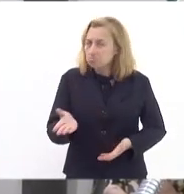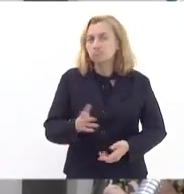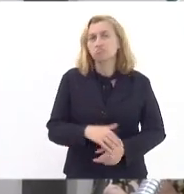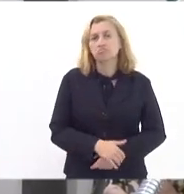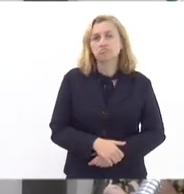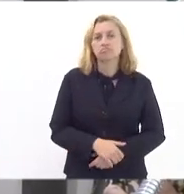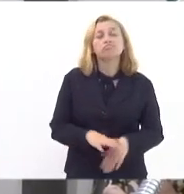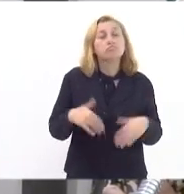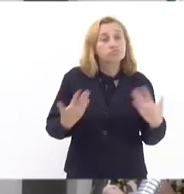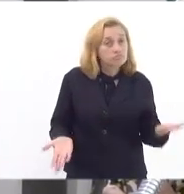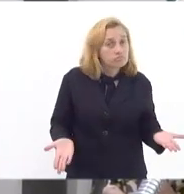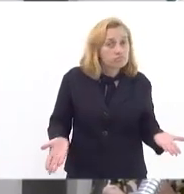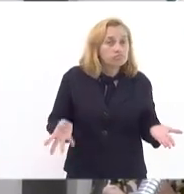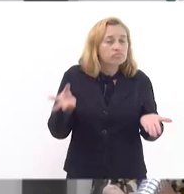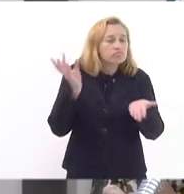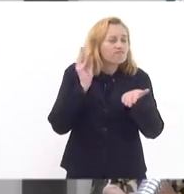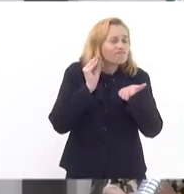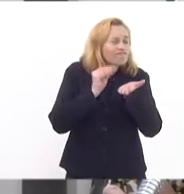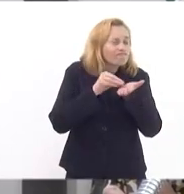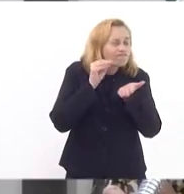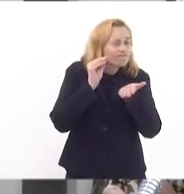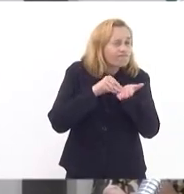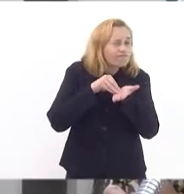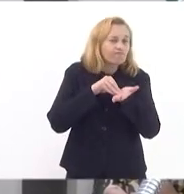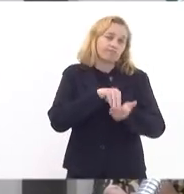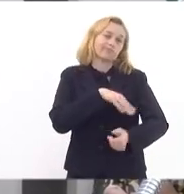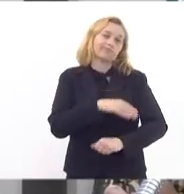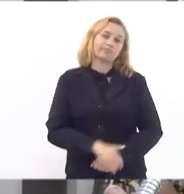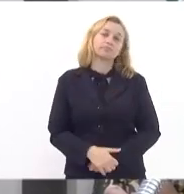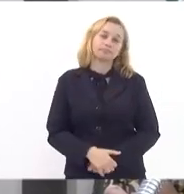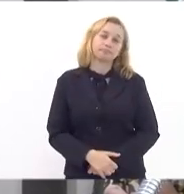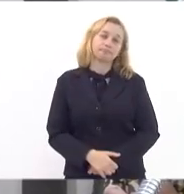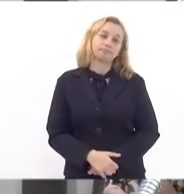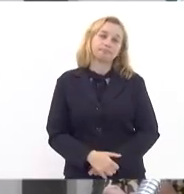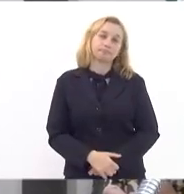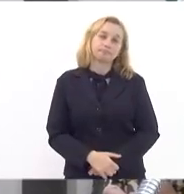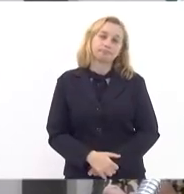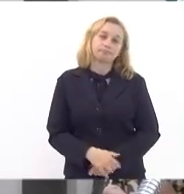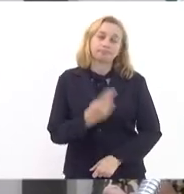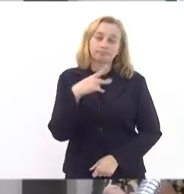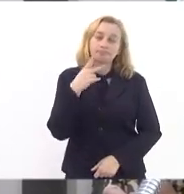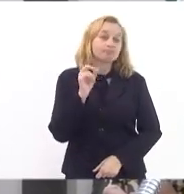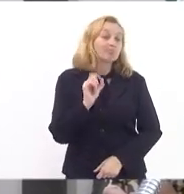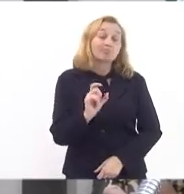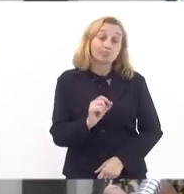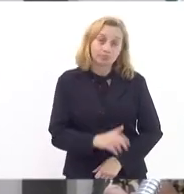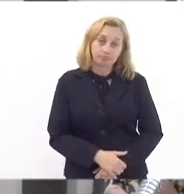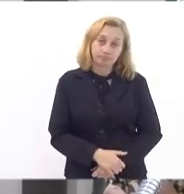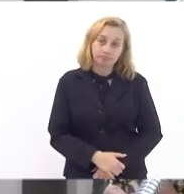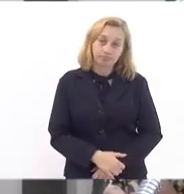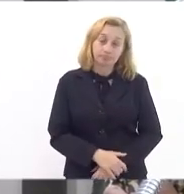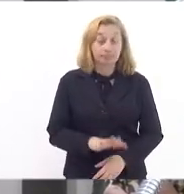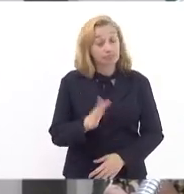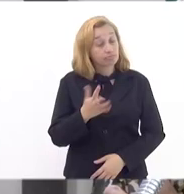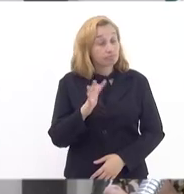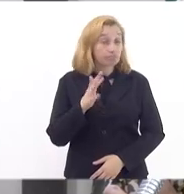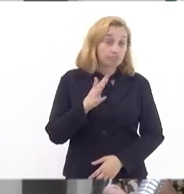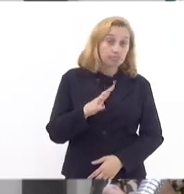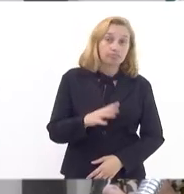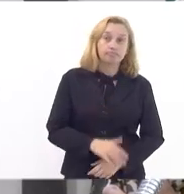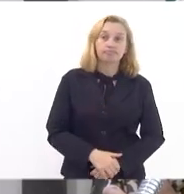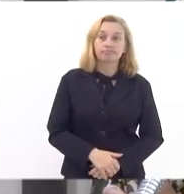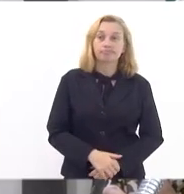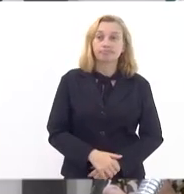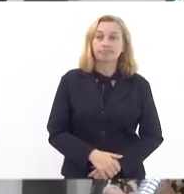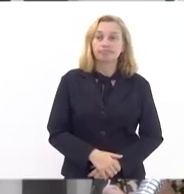então tá faltando porque foi citado o que aqui mais ou menos tá